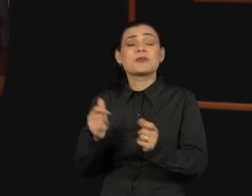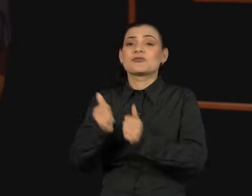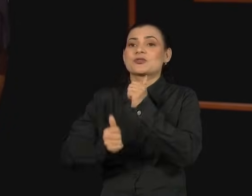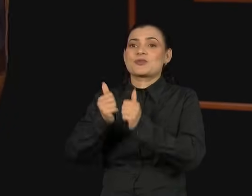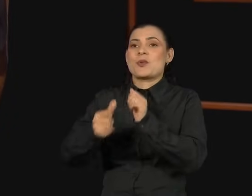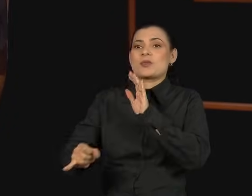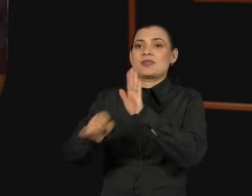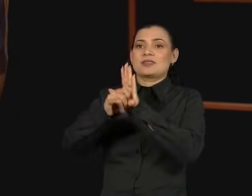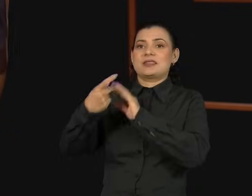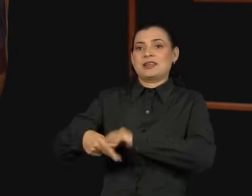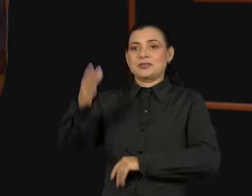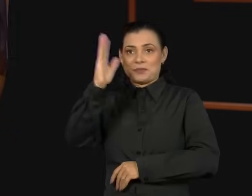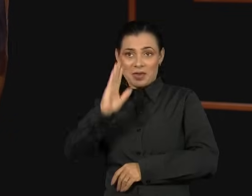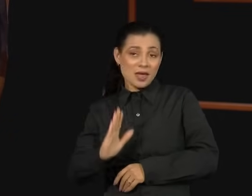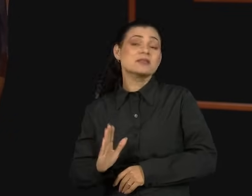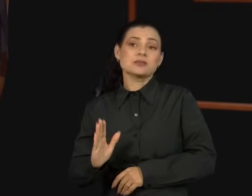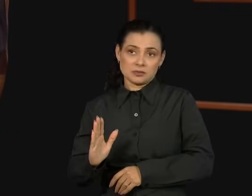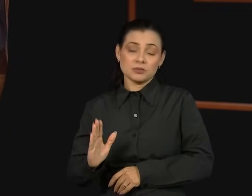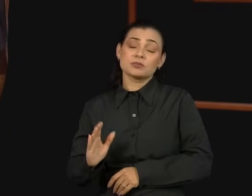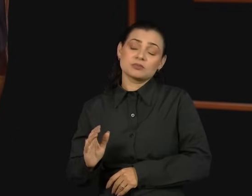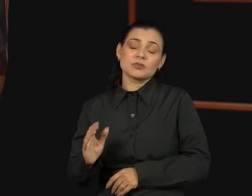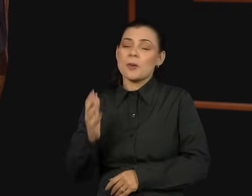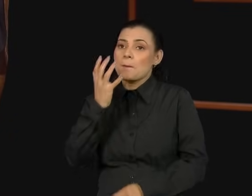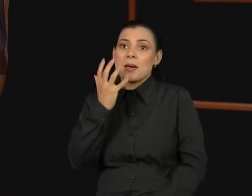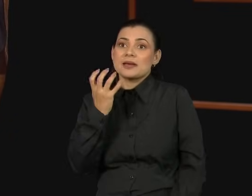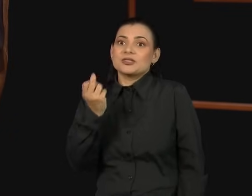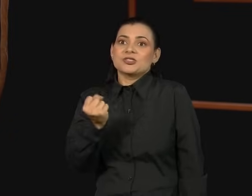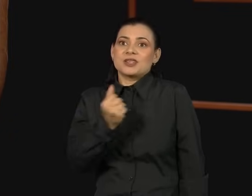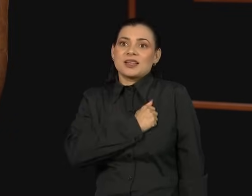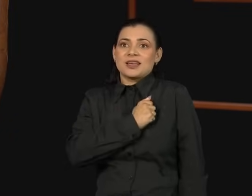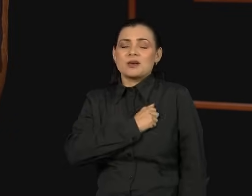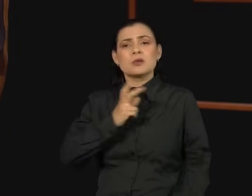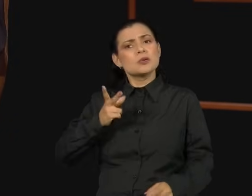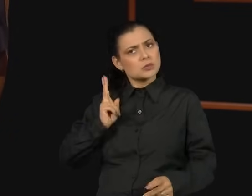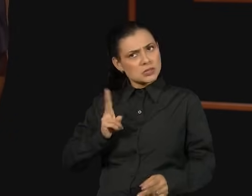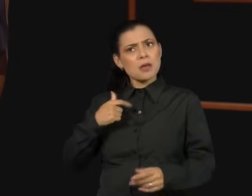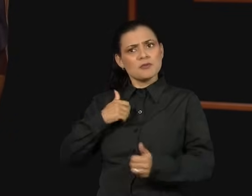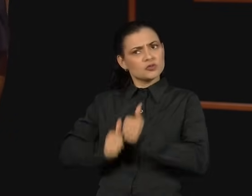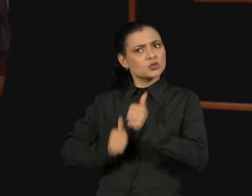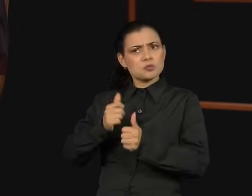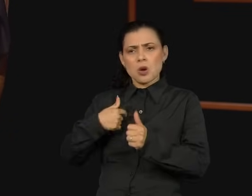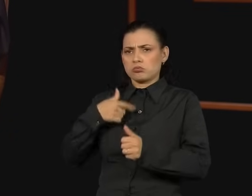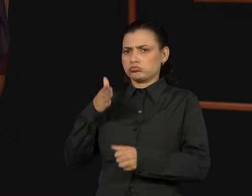futebol, que eu tenho paixão. E sempre joguei futebol, né?